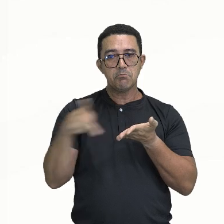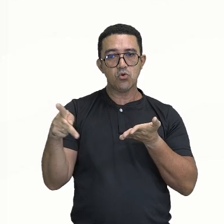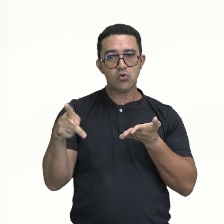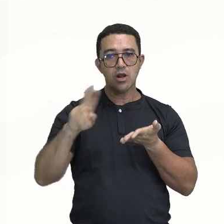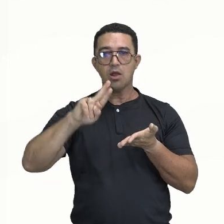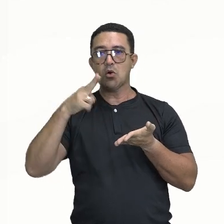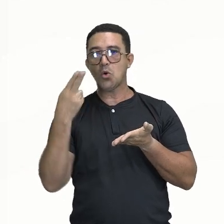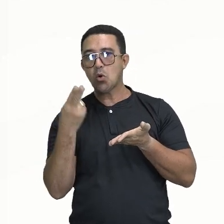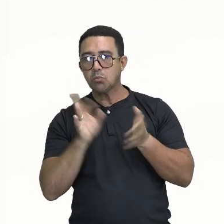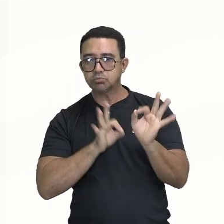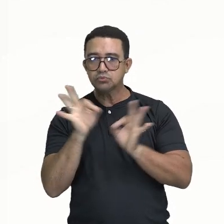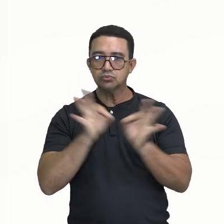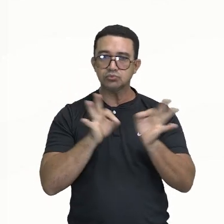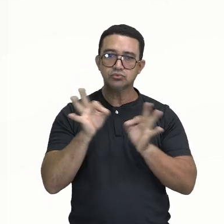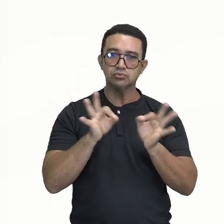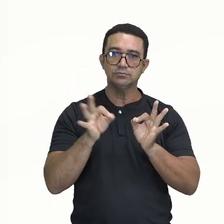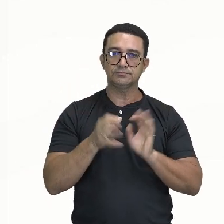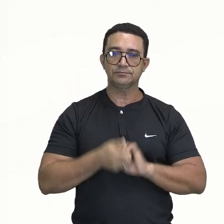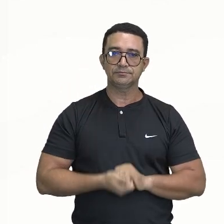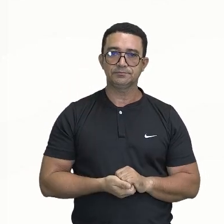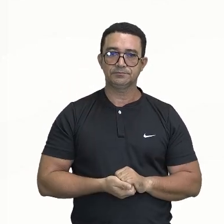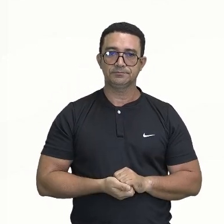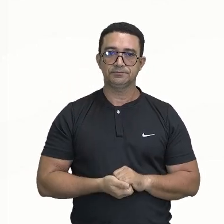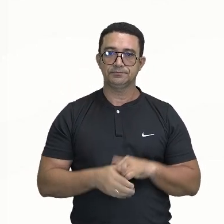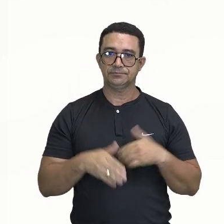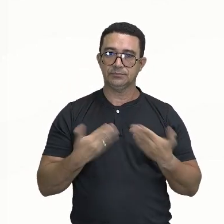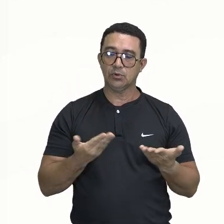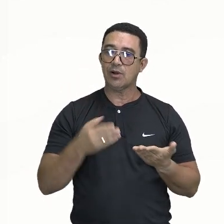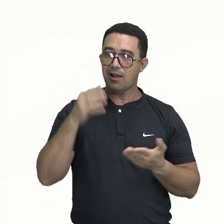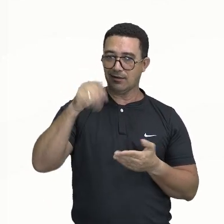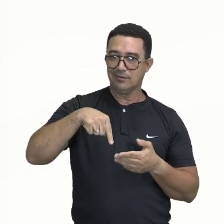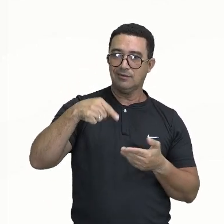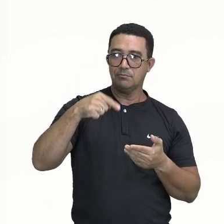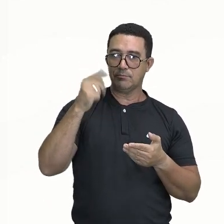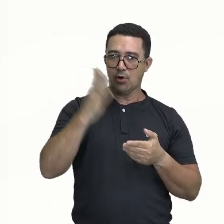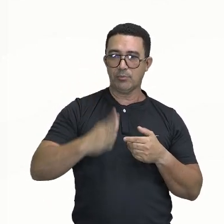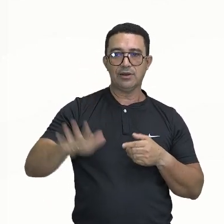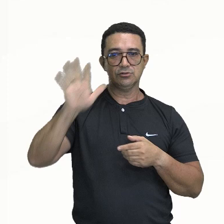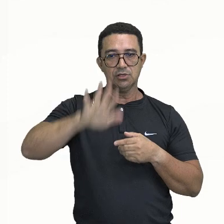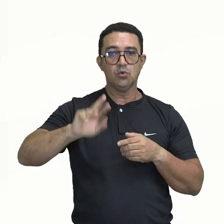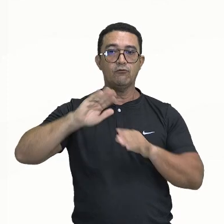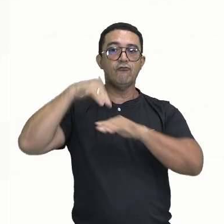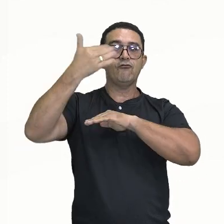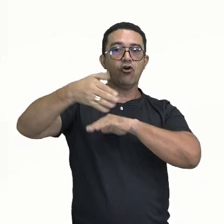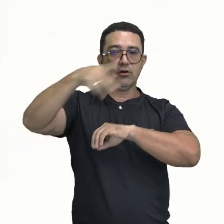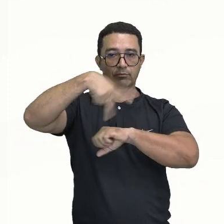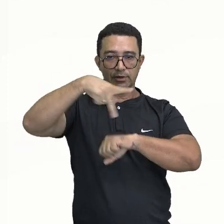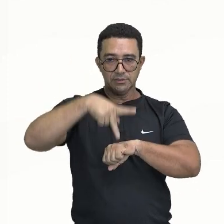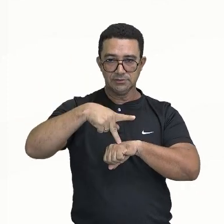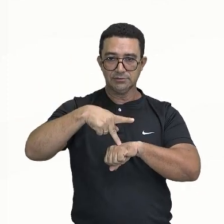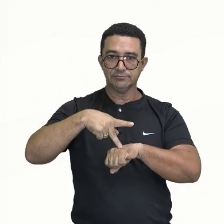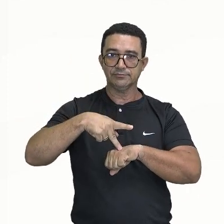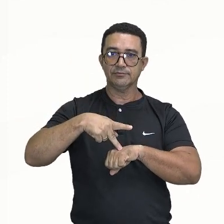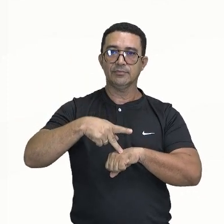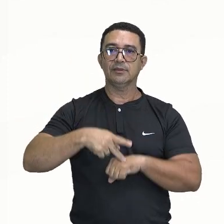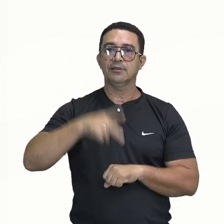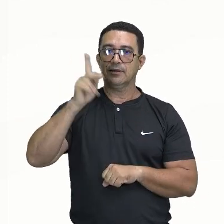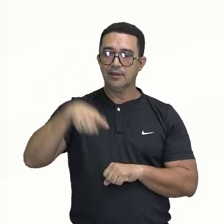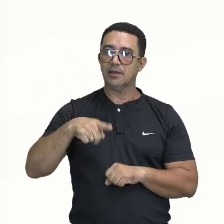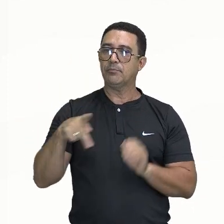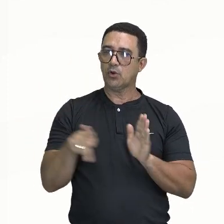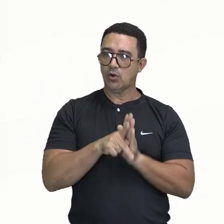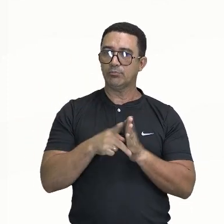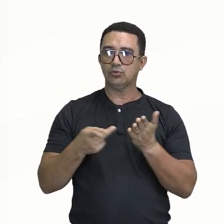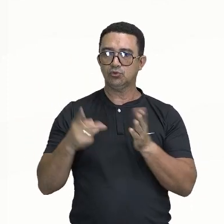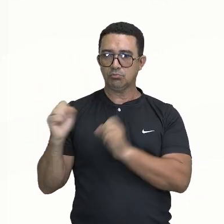aplicada, popular ou erudita, nacional ou estrangeira, pertencentes aos poderes públicos,